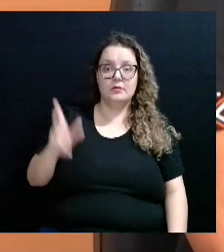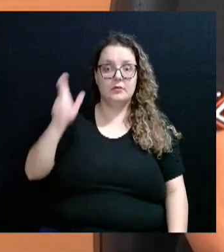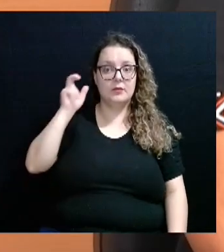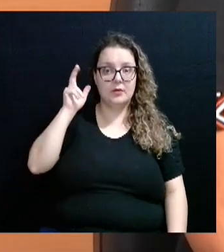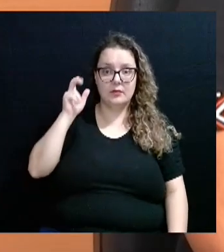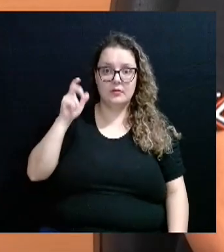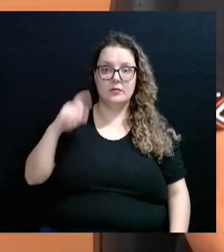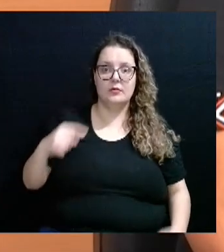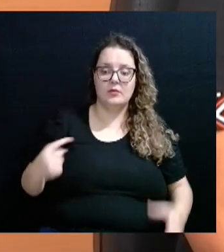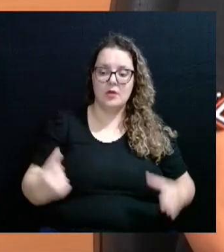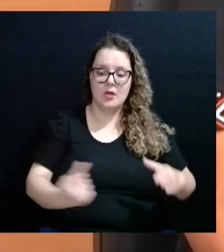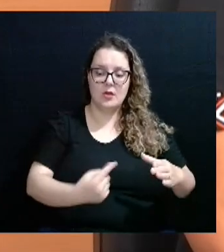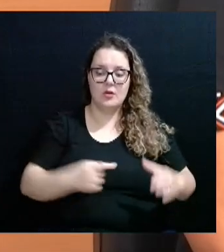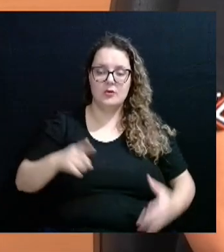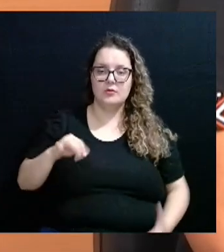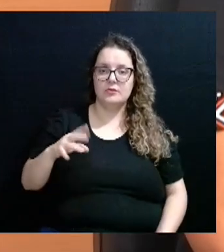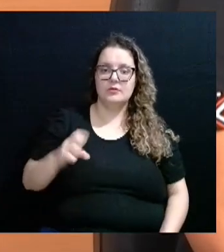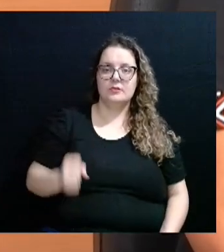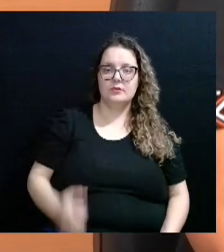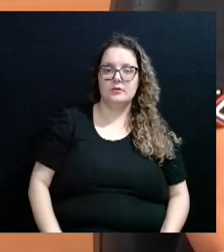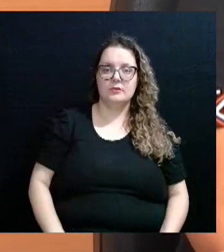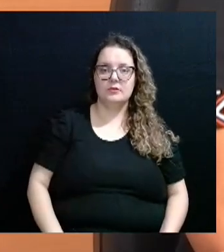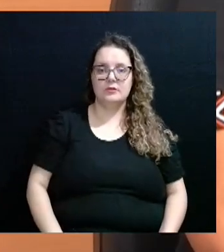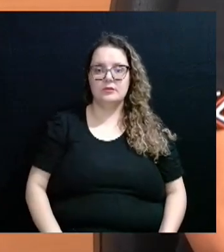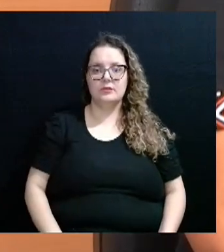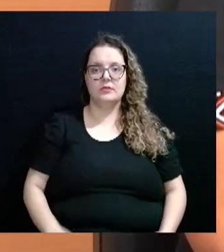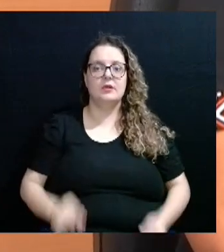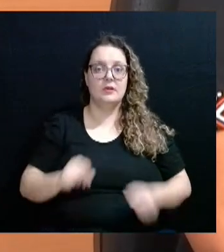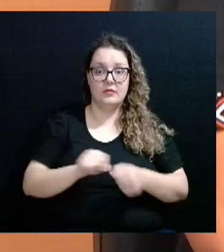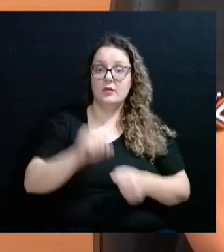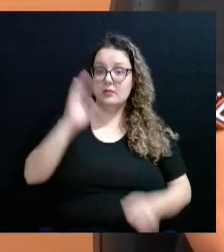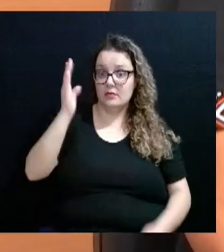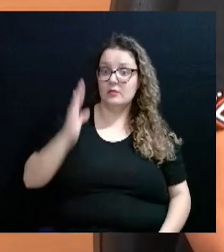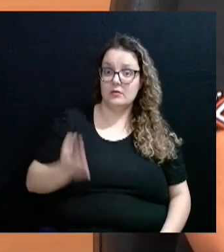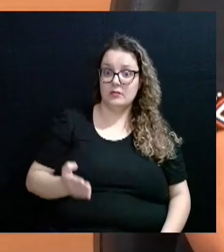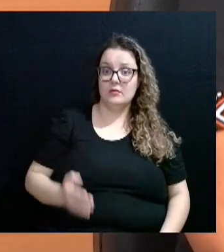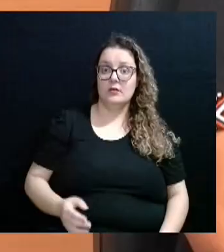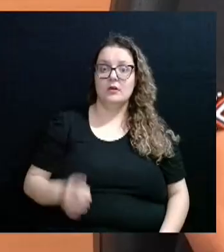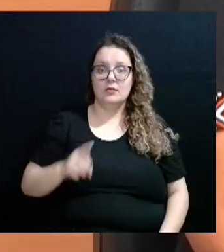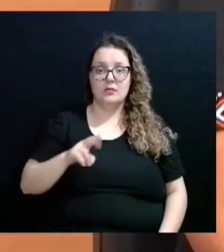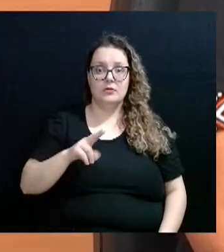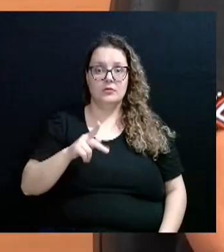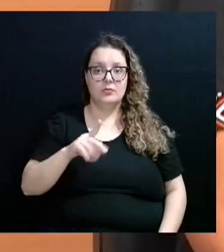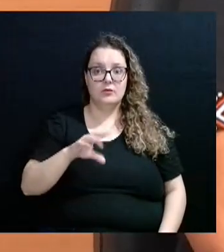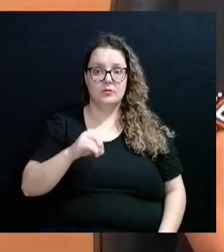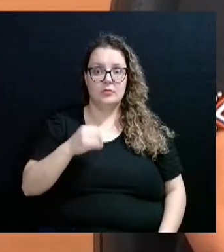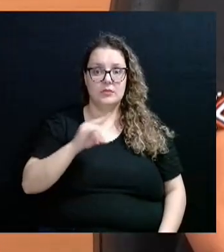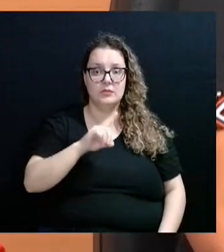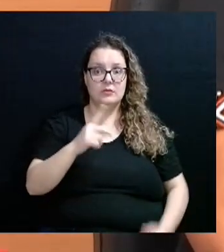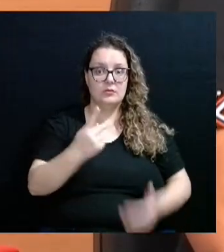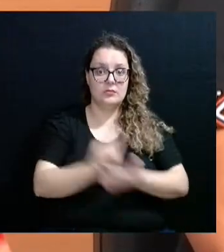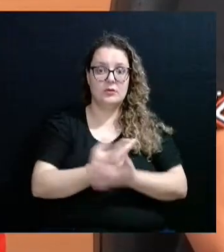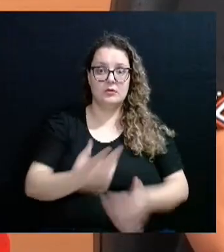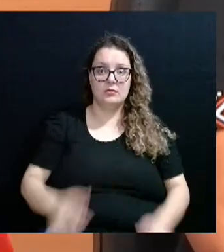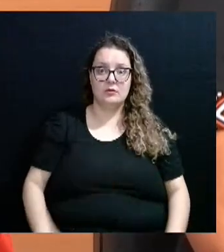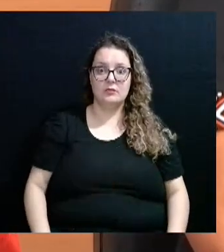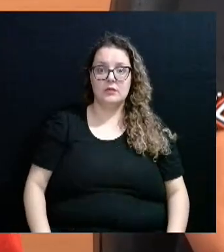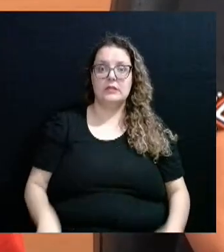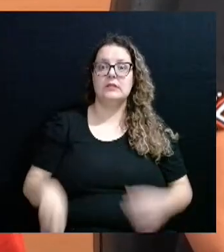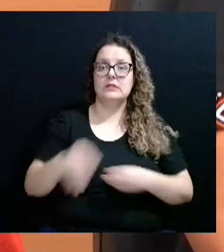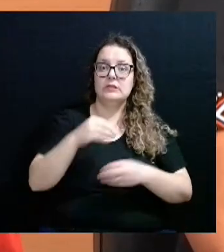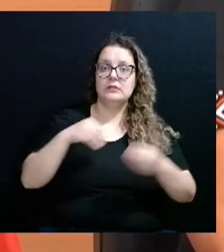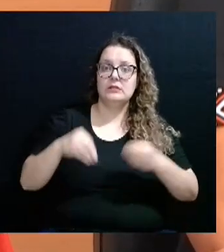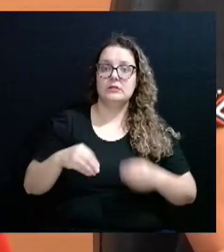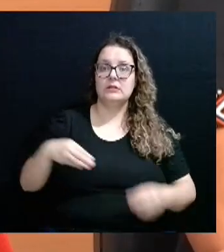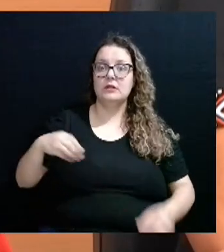Face da Morte, que é foda pra caralho, é feito no Brasil, né, mano, é um duplo, se eu não me engano, né. E daí lá no meio, lá tem uns mano que não é o Face da